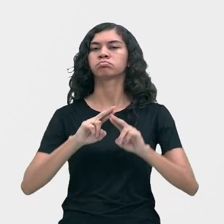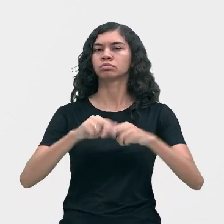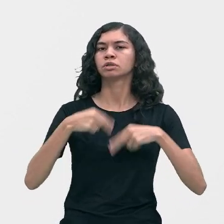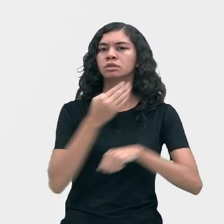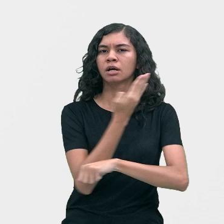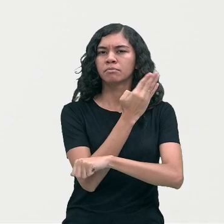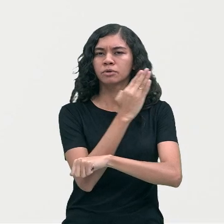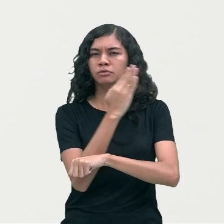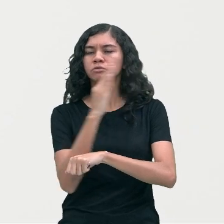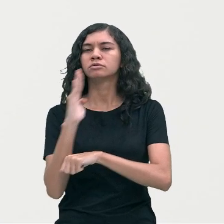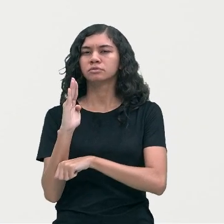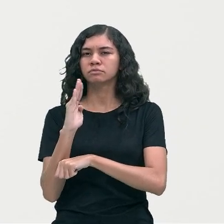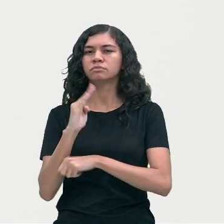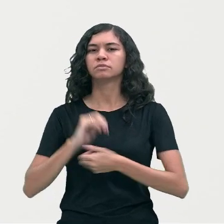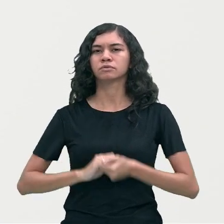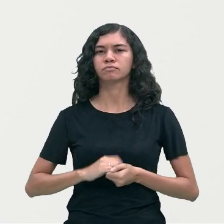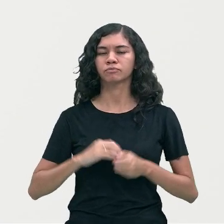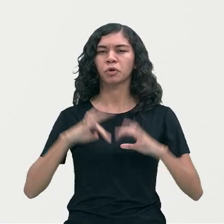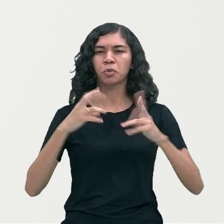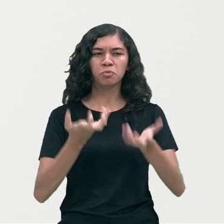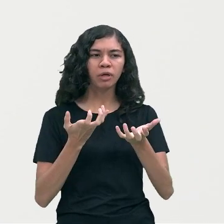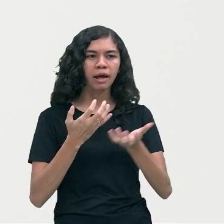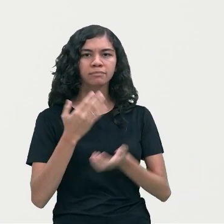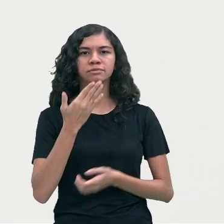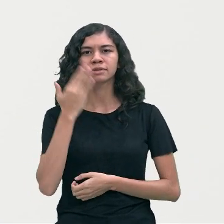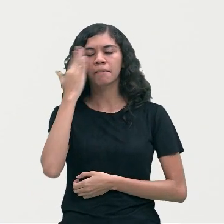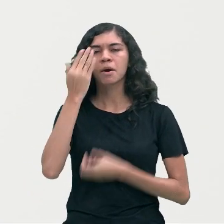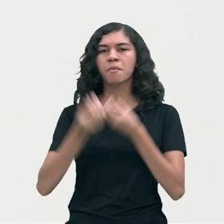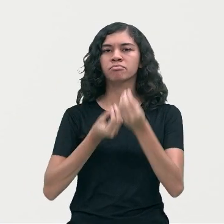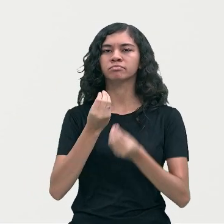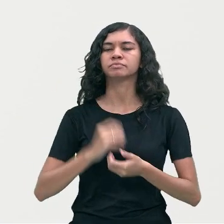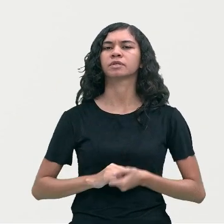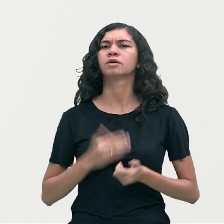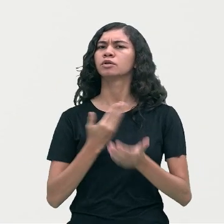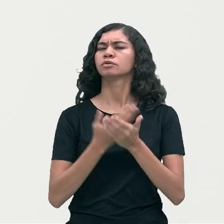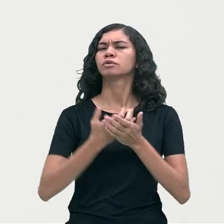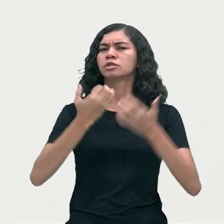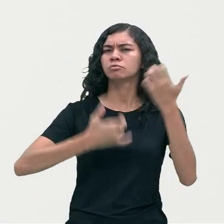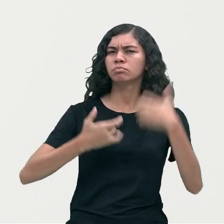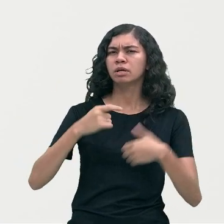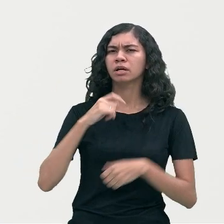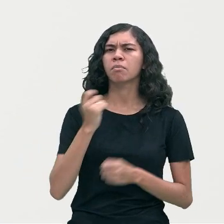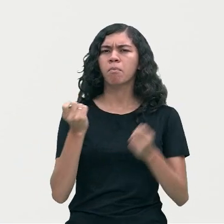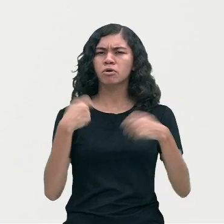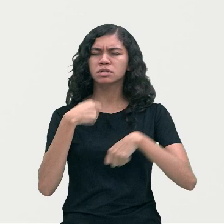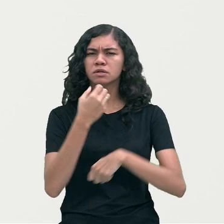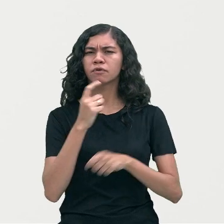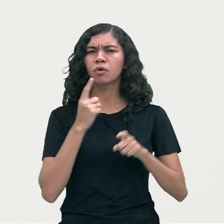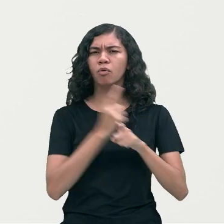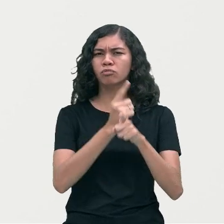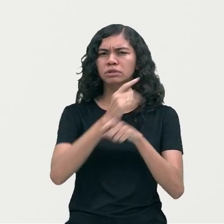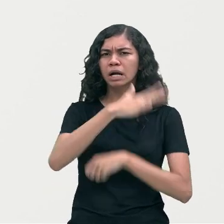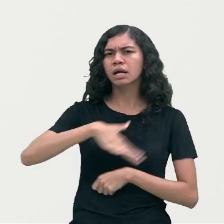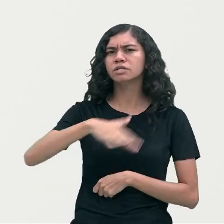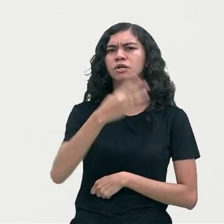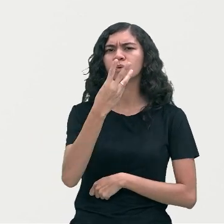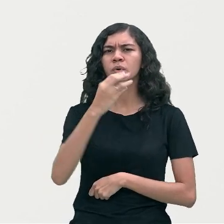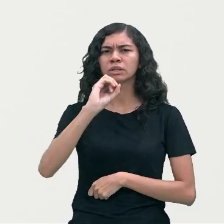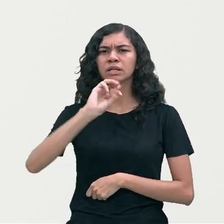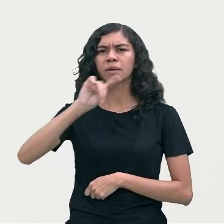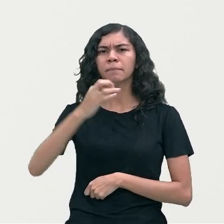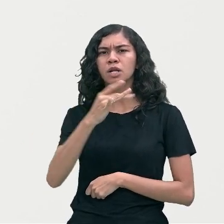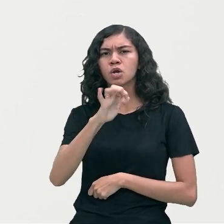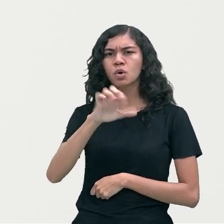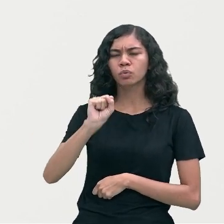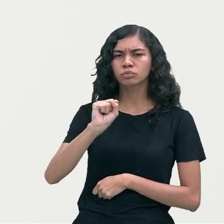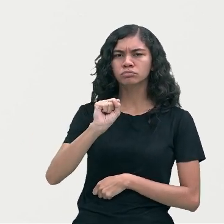é invejável. Estudos indicam que é possível encontrar na região cerca de 30 milhões de espécies